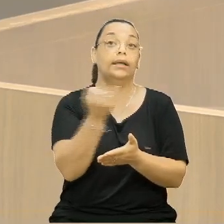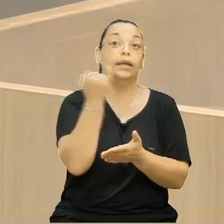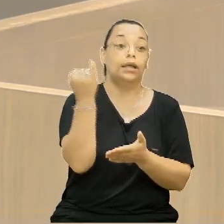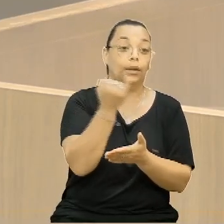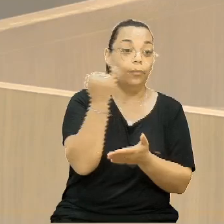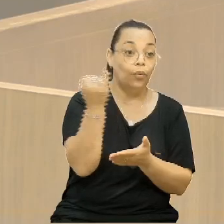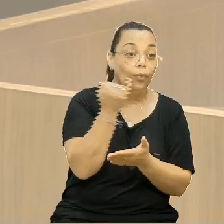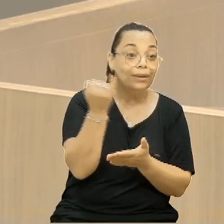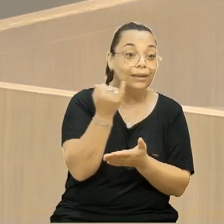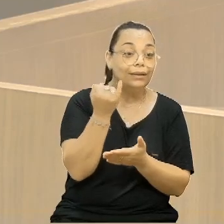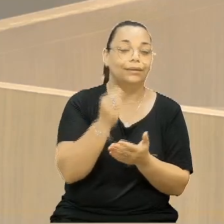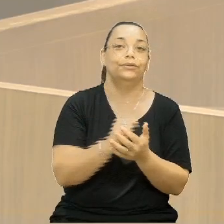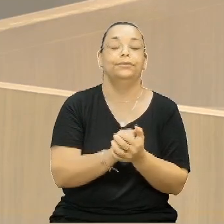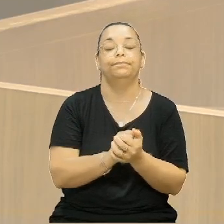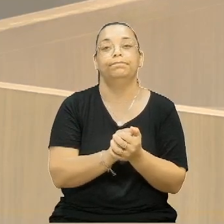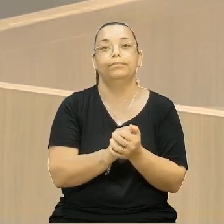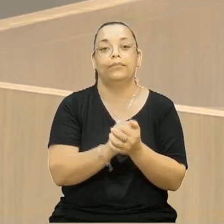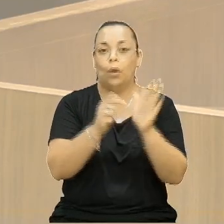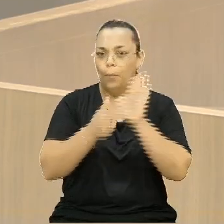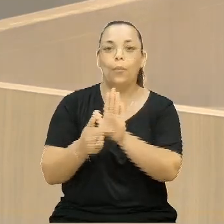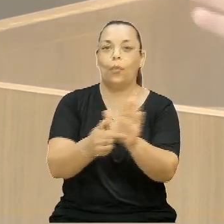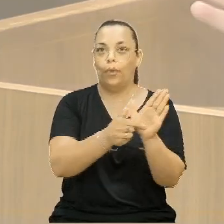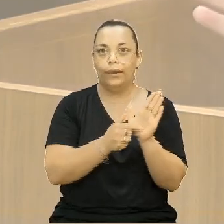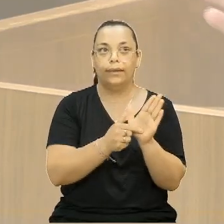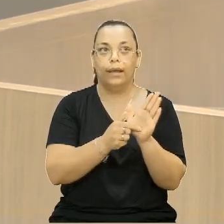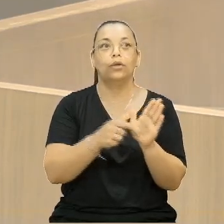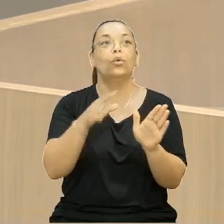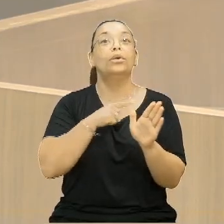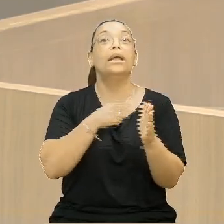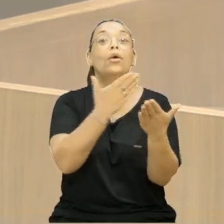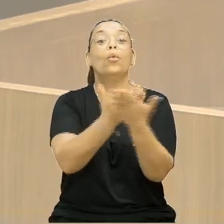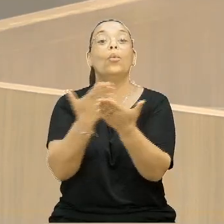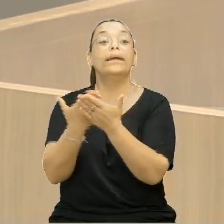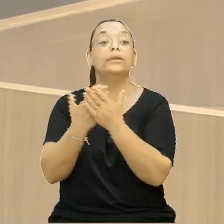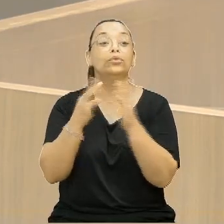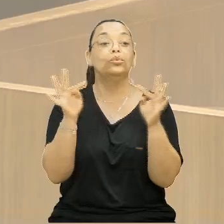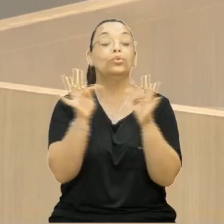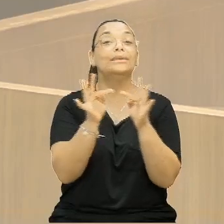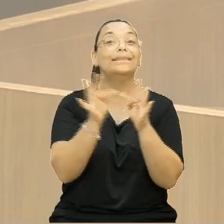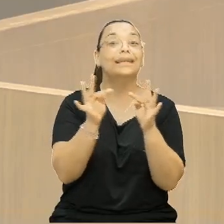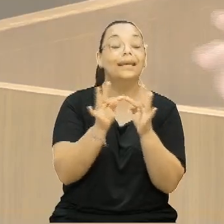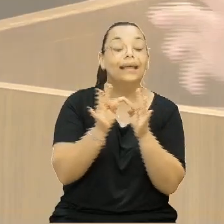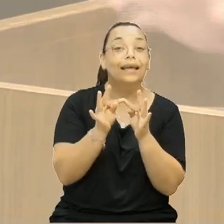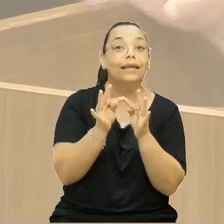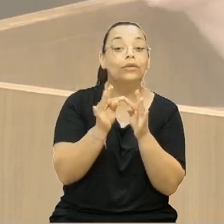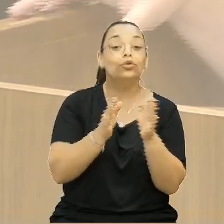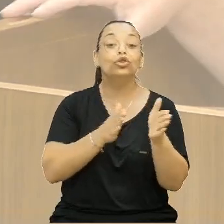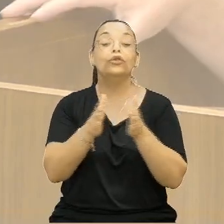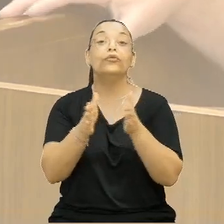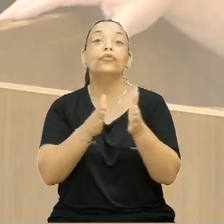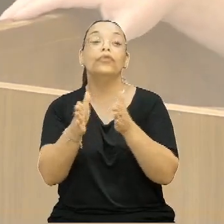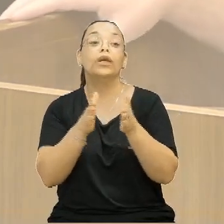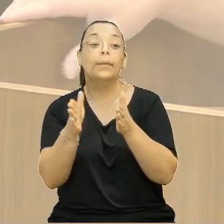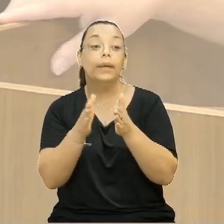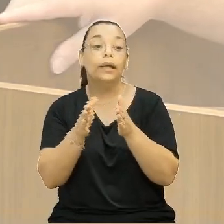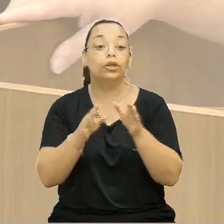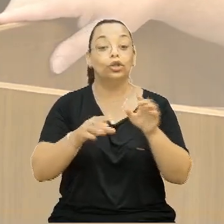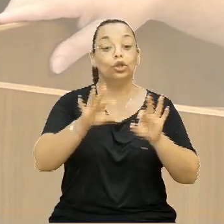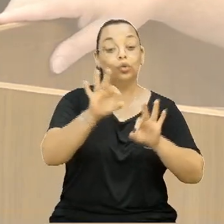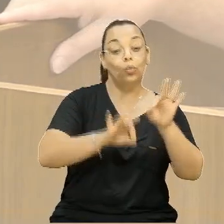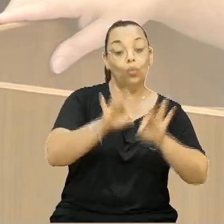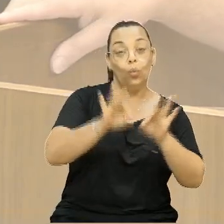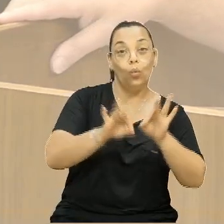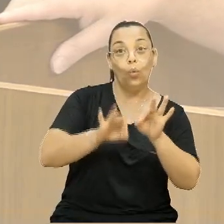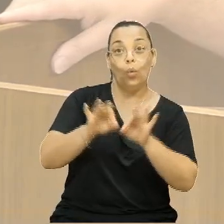seja ressaltado isso, que quando tem um estudo técnico de viabilidade de um ajuste